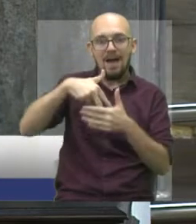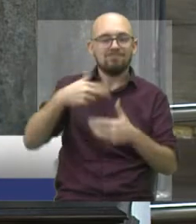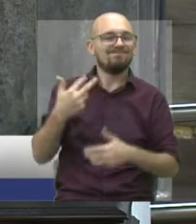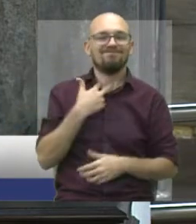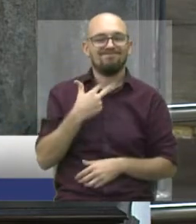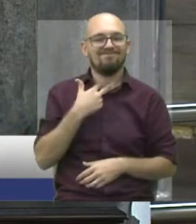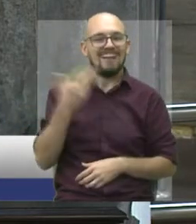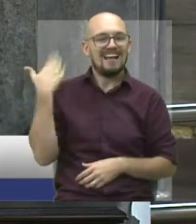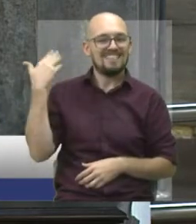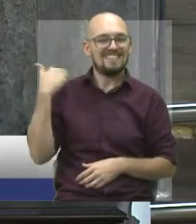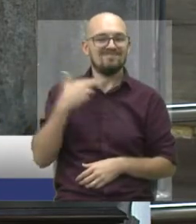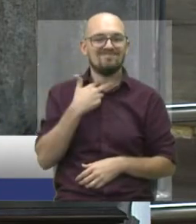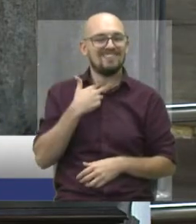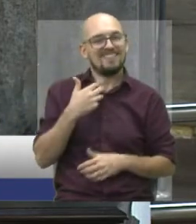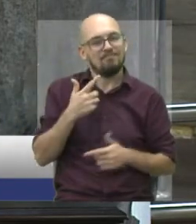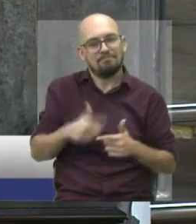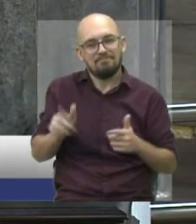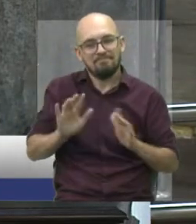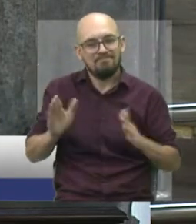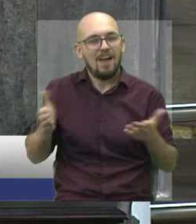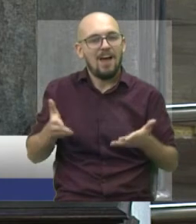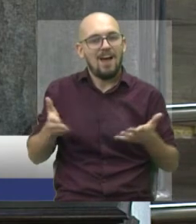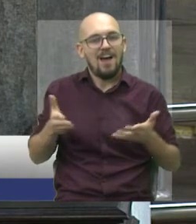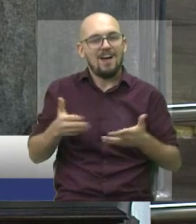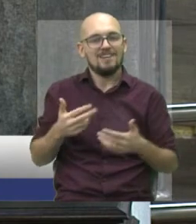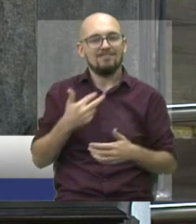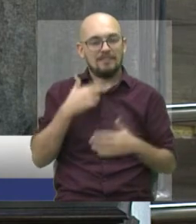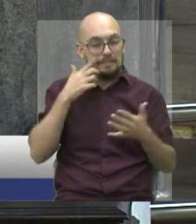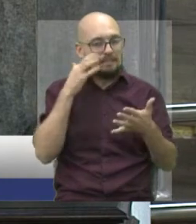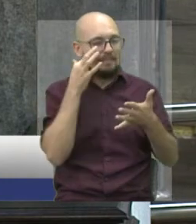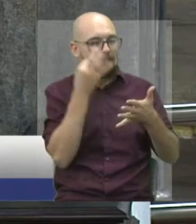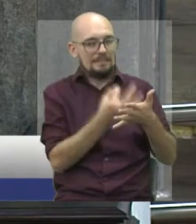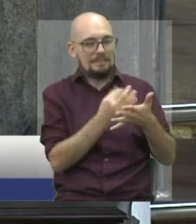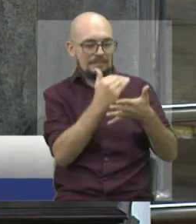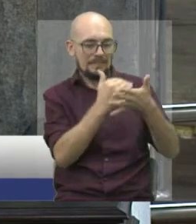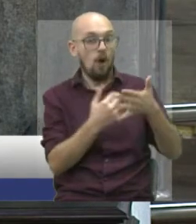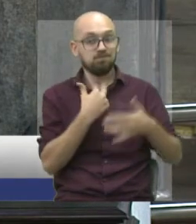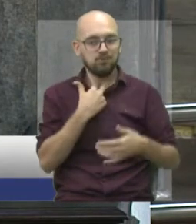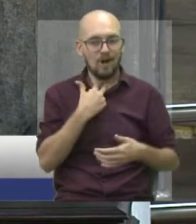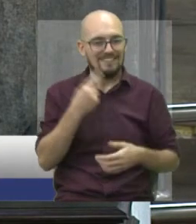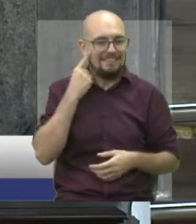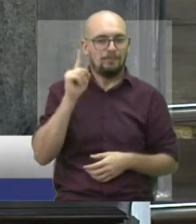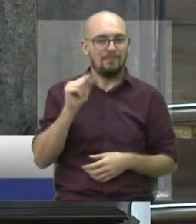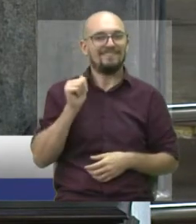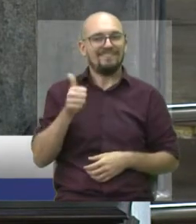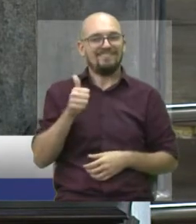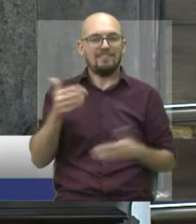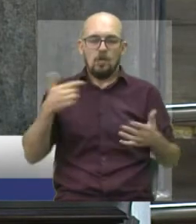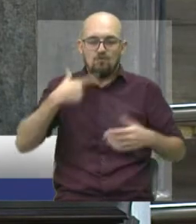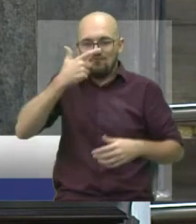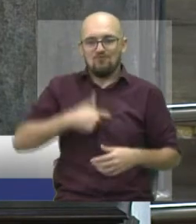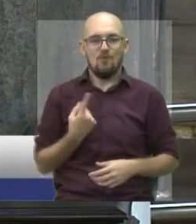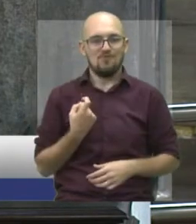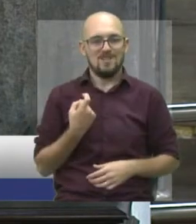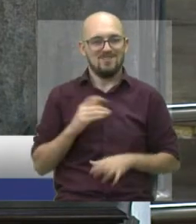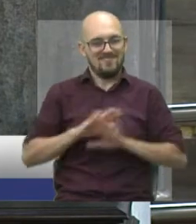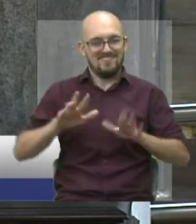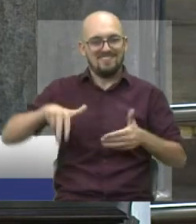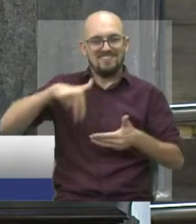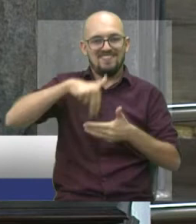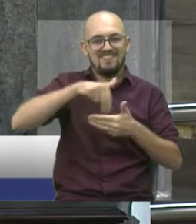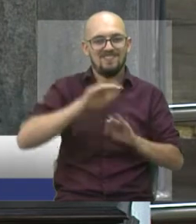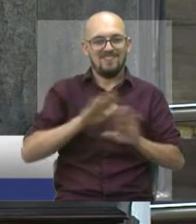para ocupar a tribuna, porém, agora, atentando mais ao regimento, acabei vindo eu me inscrevendo para poder